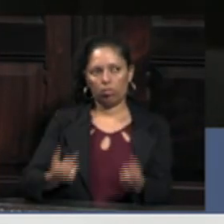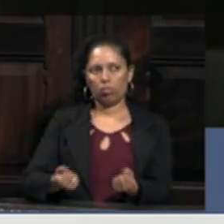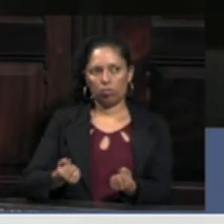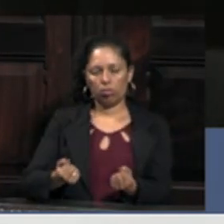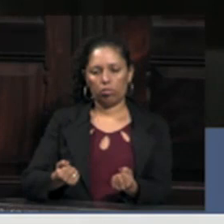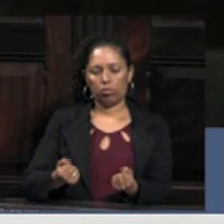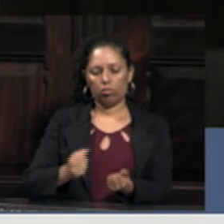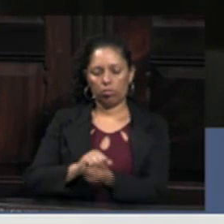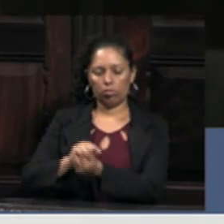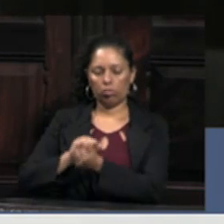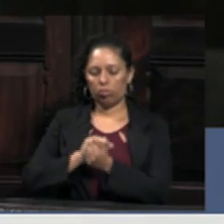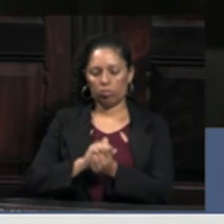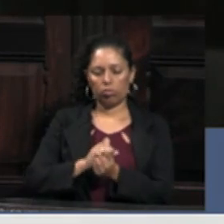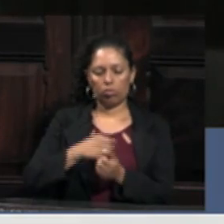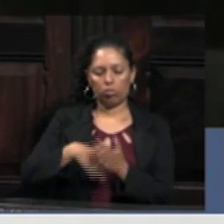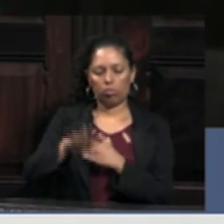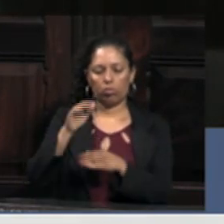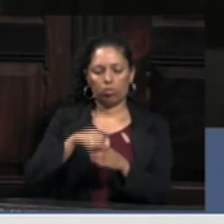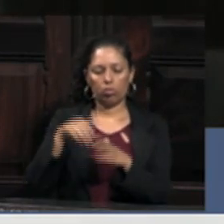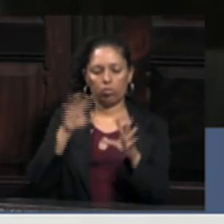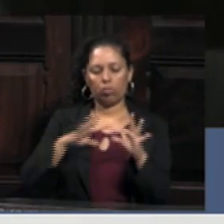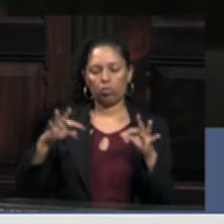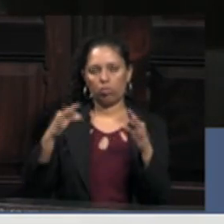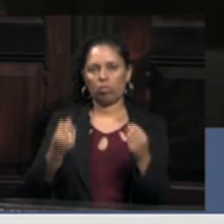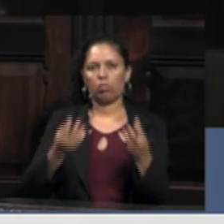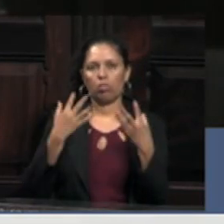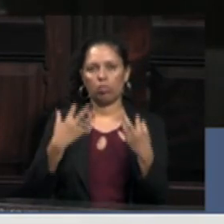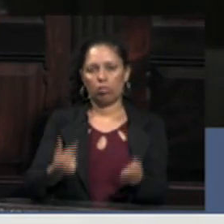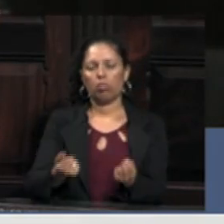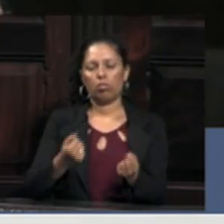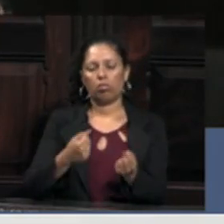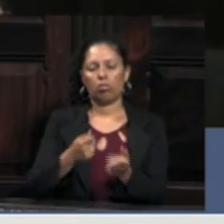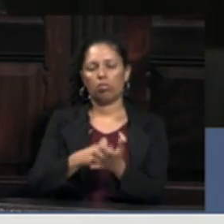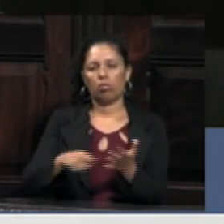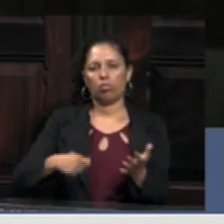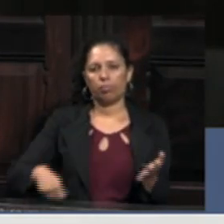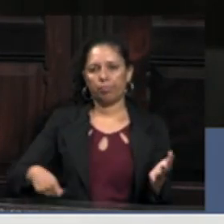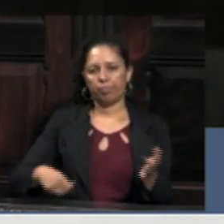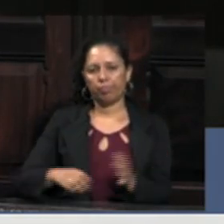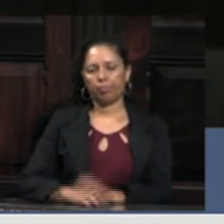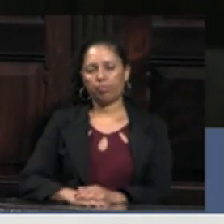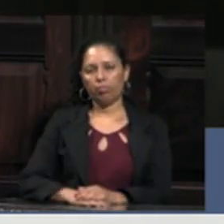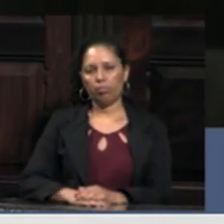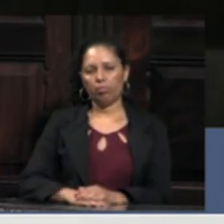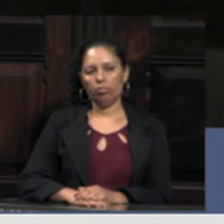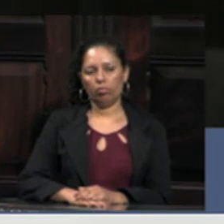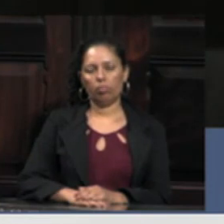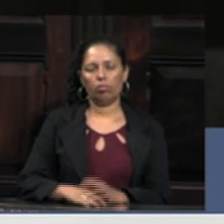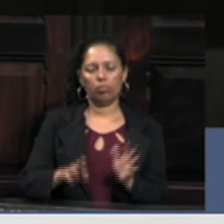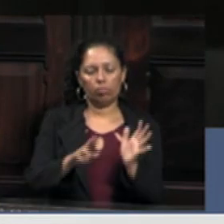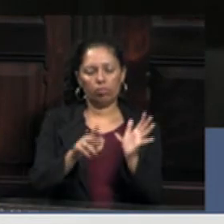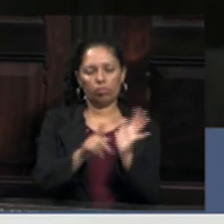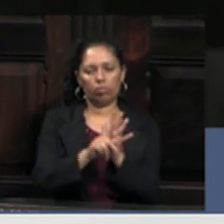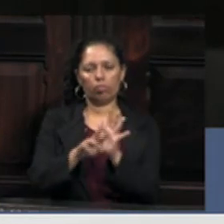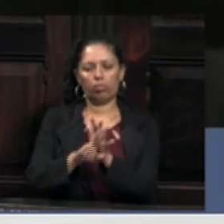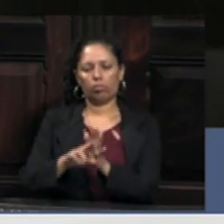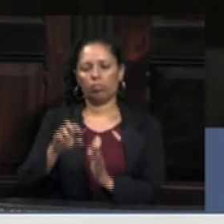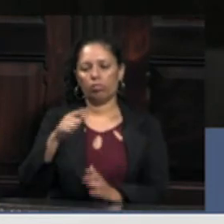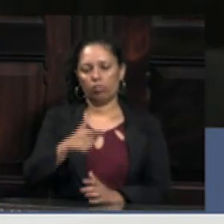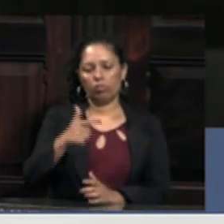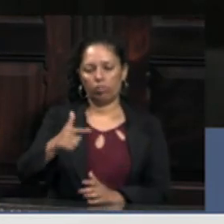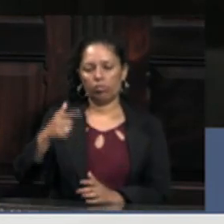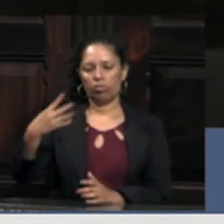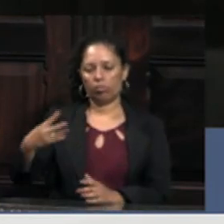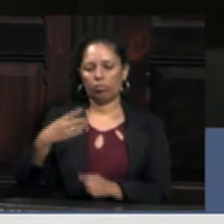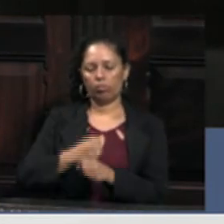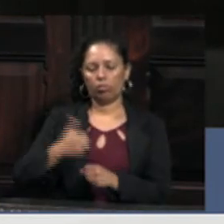relator deputado Dica. Em votação, senhores que aprovam nesse como estão, aprovado, vai à promulgação. Projeto de resolução